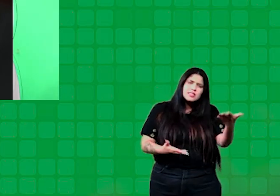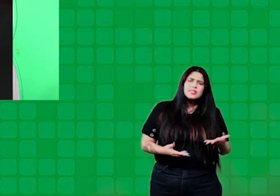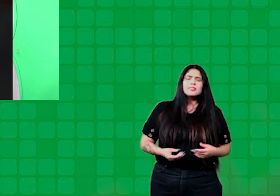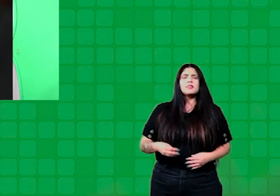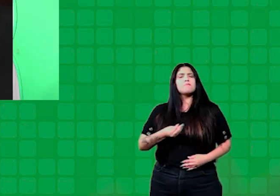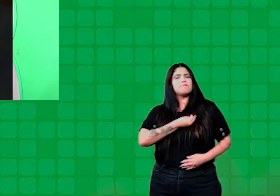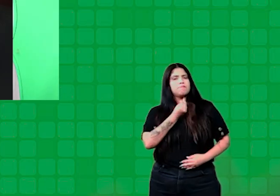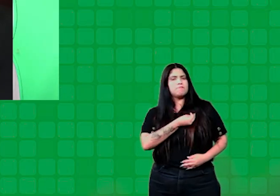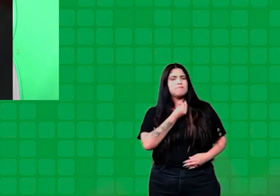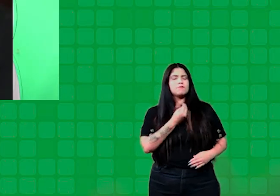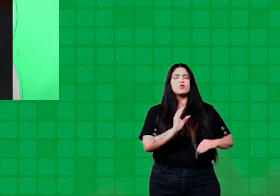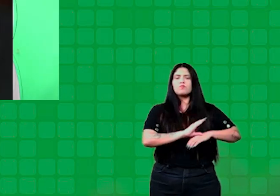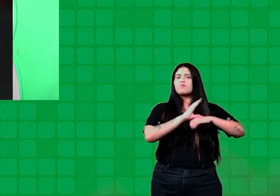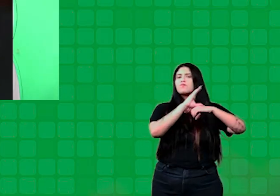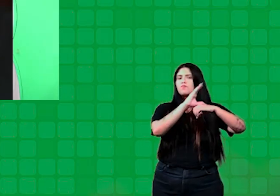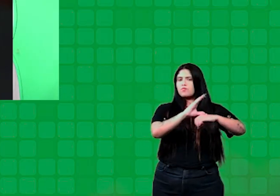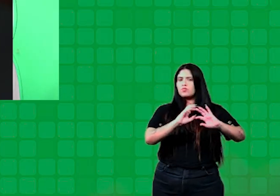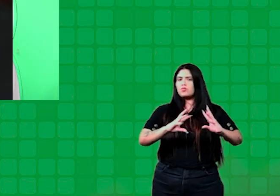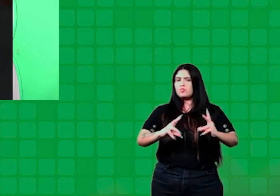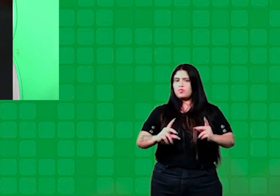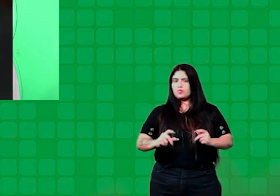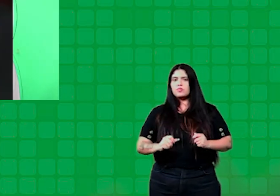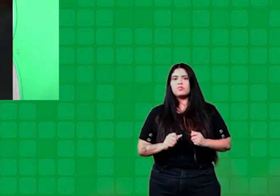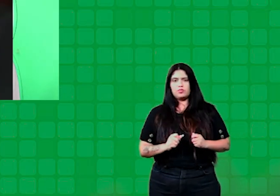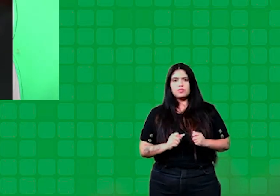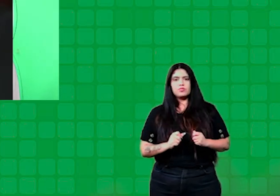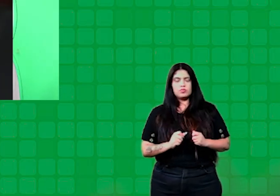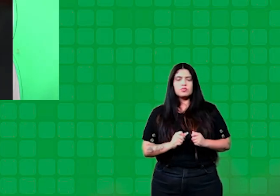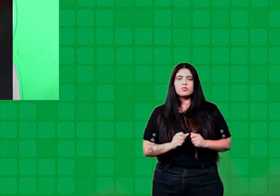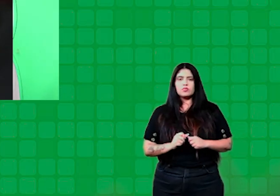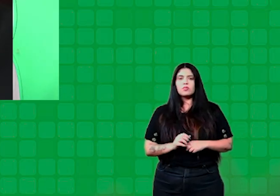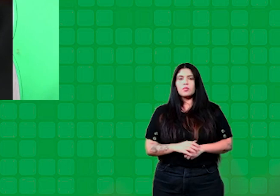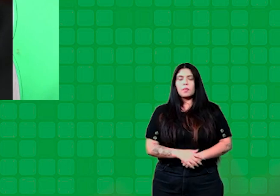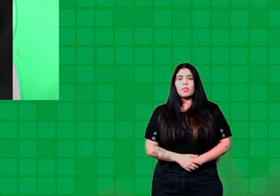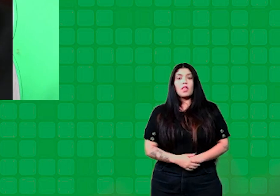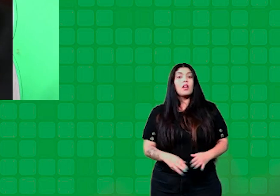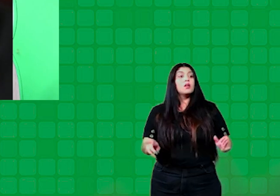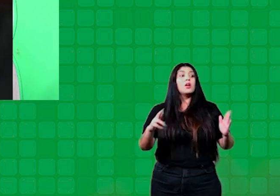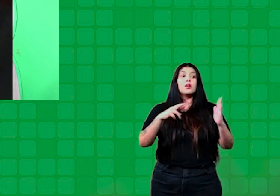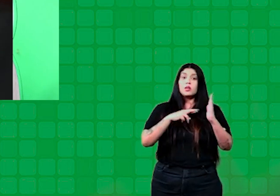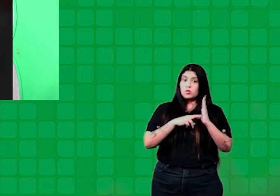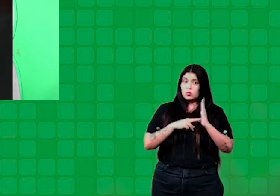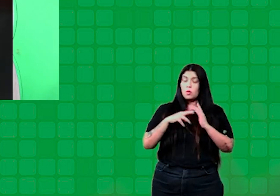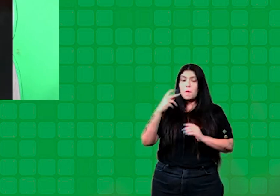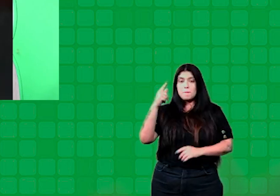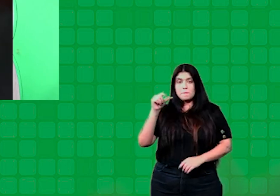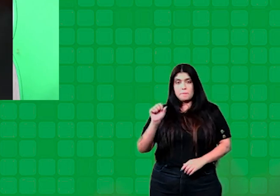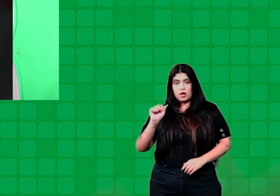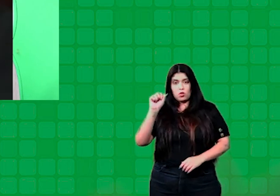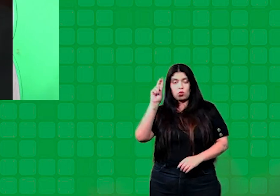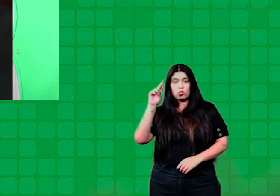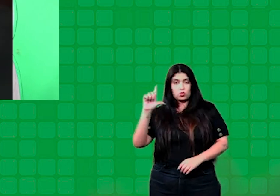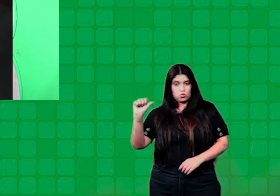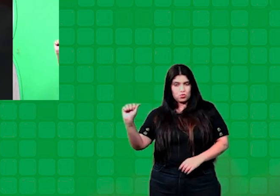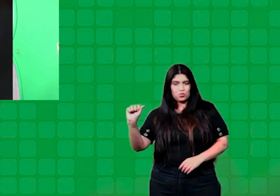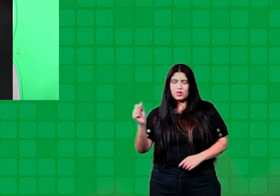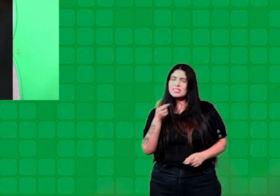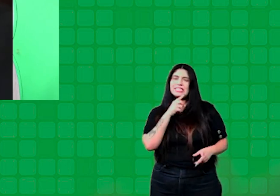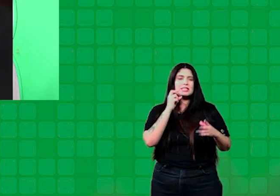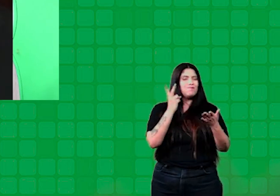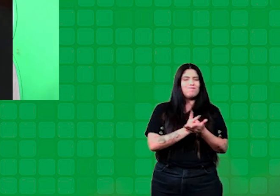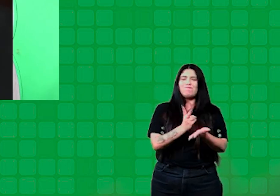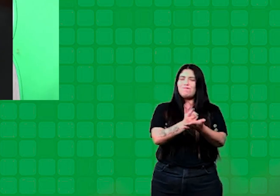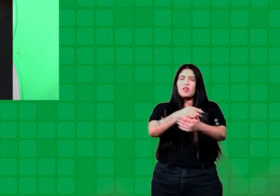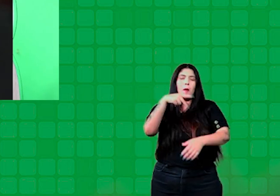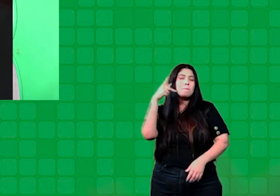das conselheiras, dos conselheiros, inclusive relator Paulo. Eu sempre vou falar Paulão, né? Eu tenho o